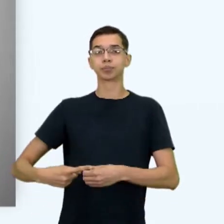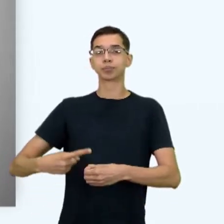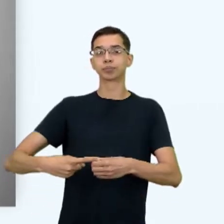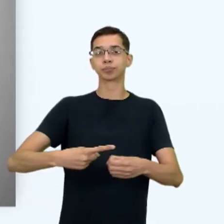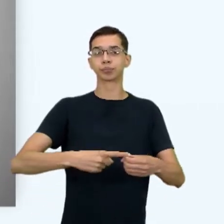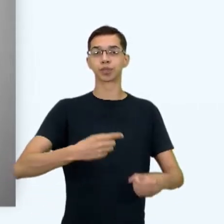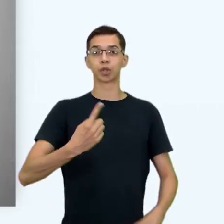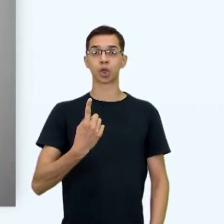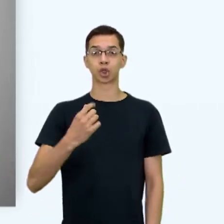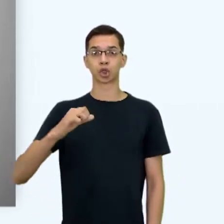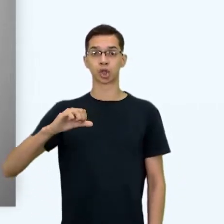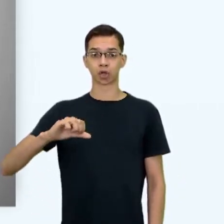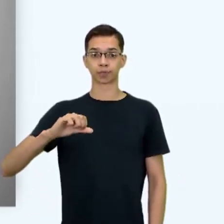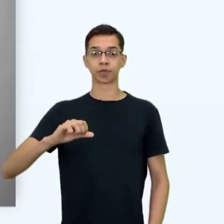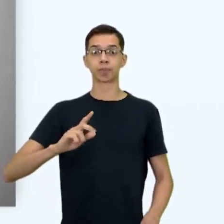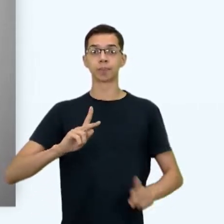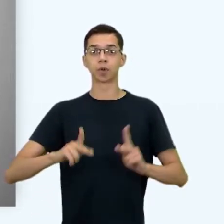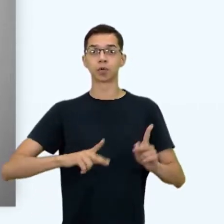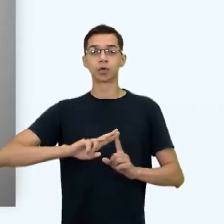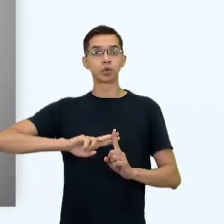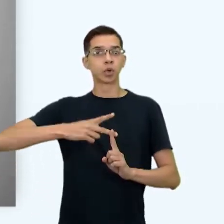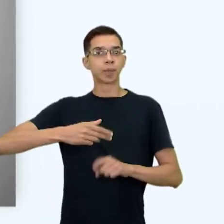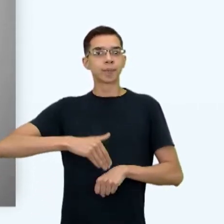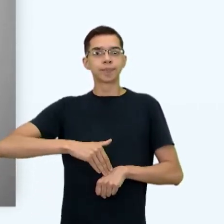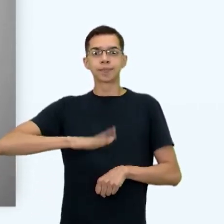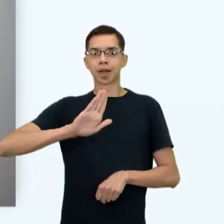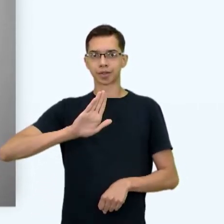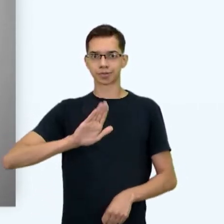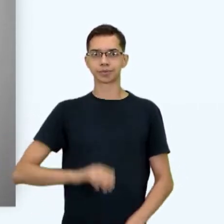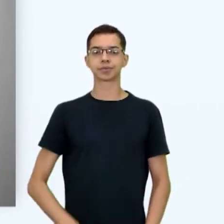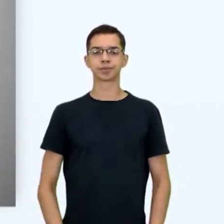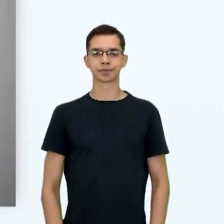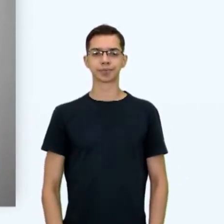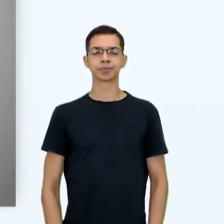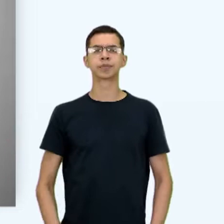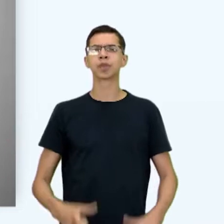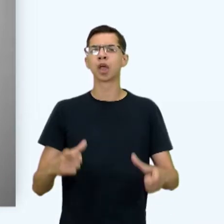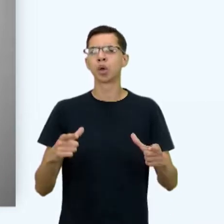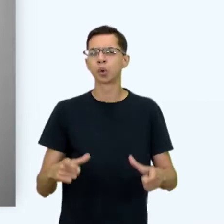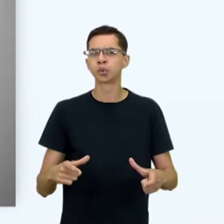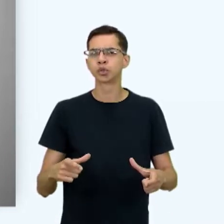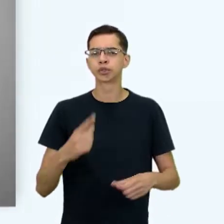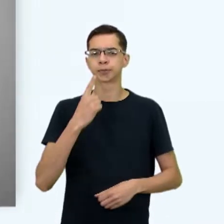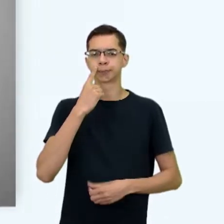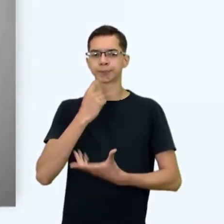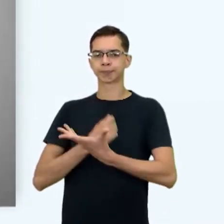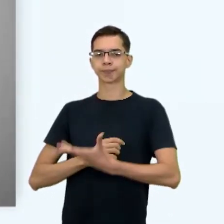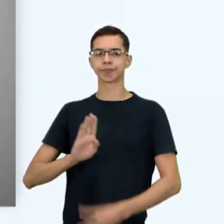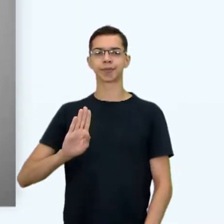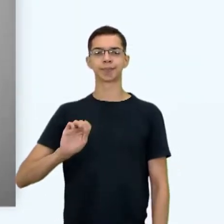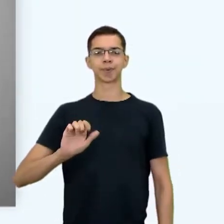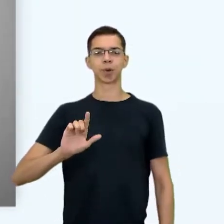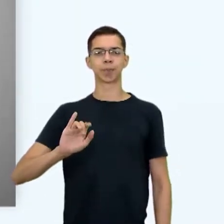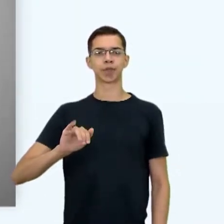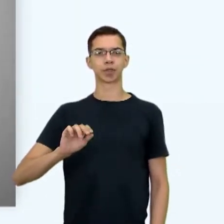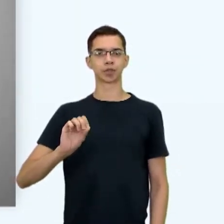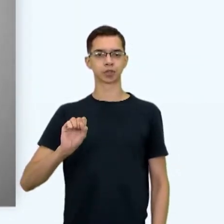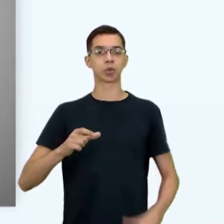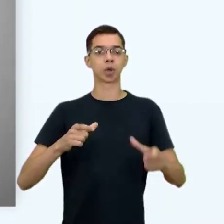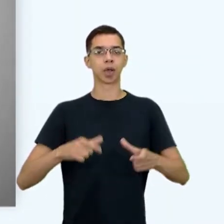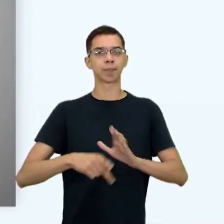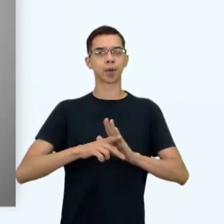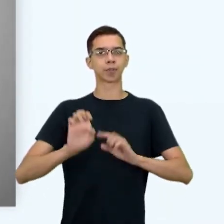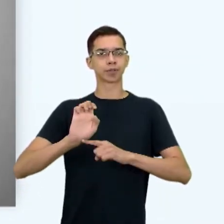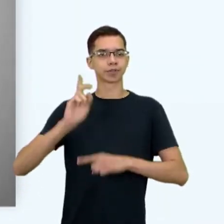a população desde 2000. O município que apresentou o maior crescimento foi Balbinos, em São Paulo.